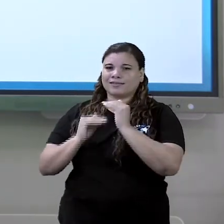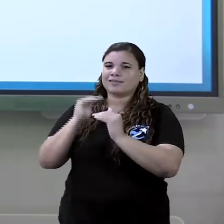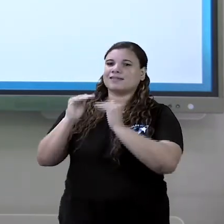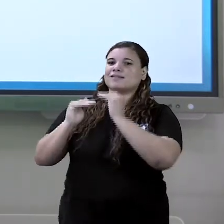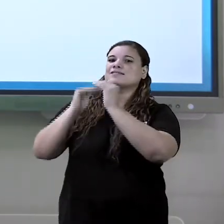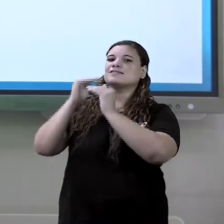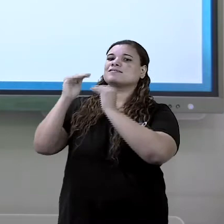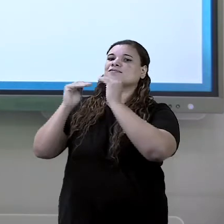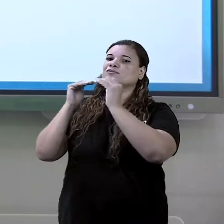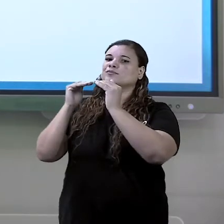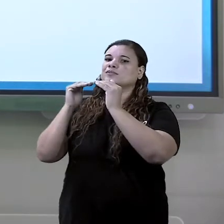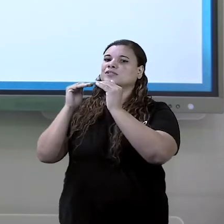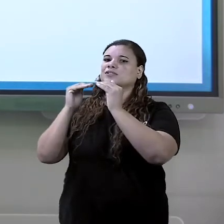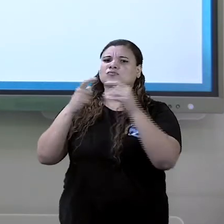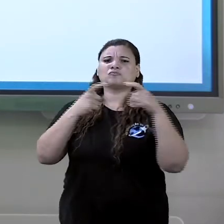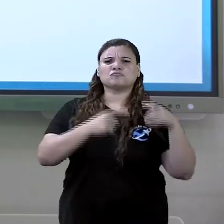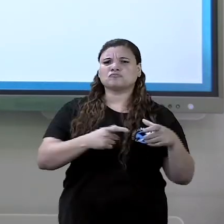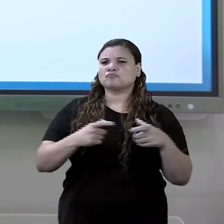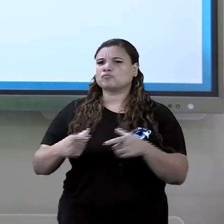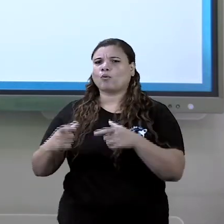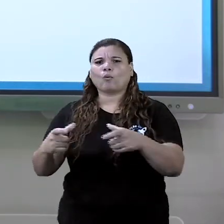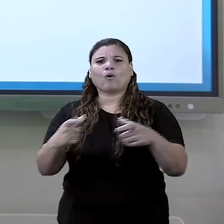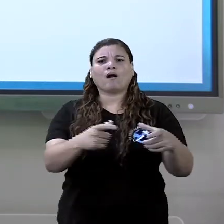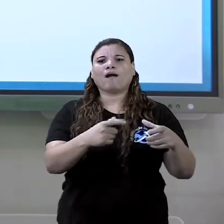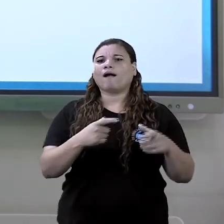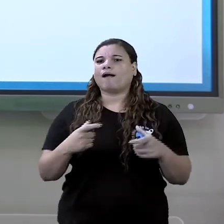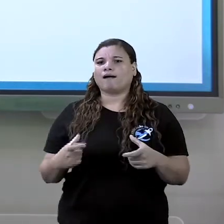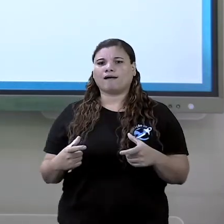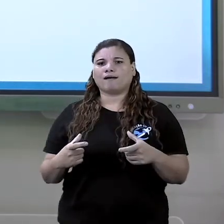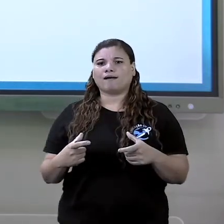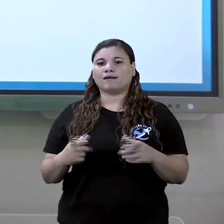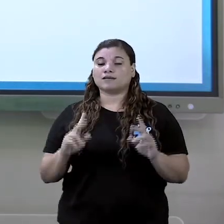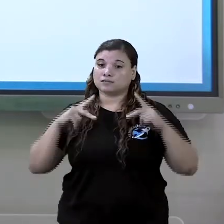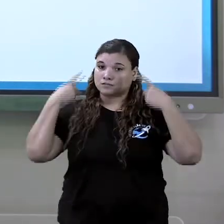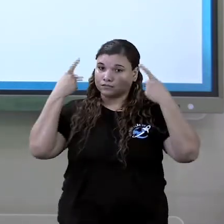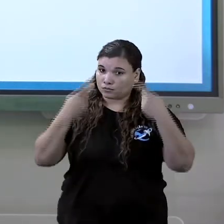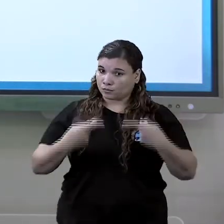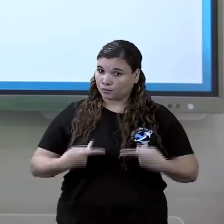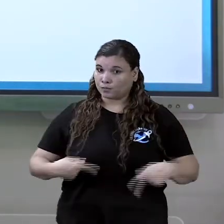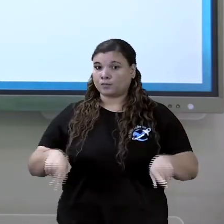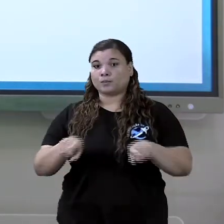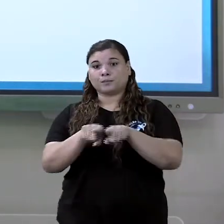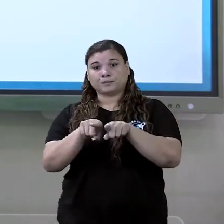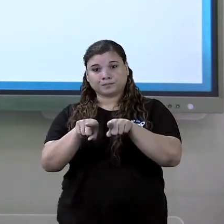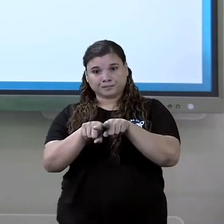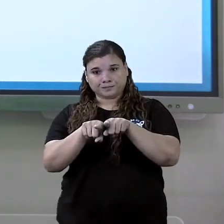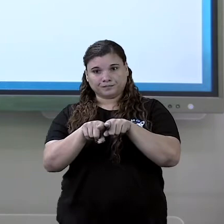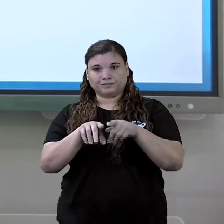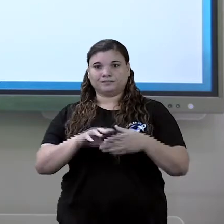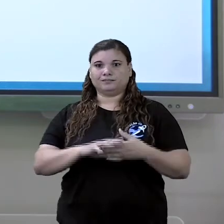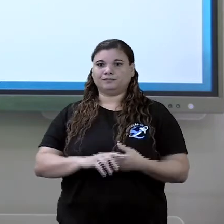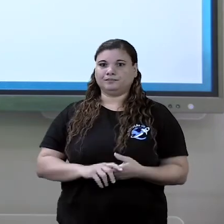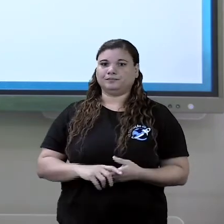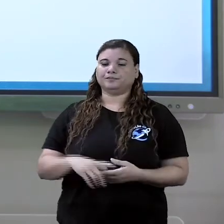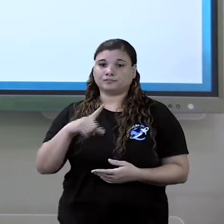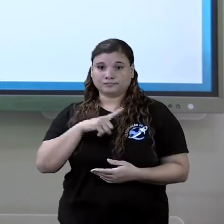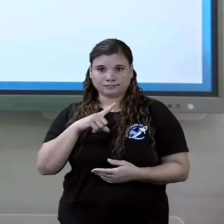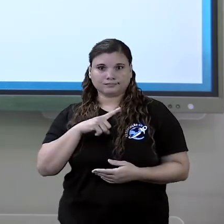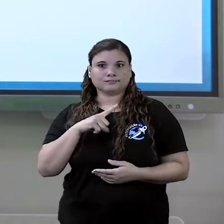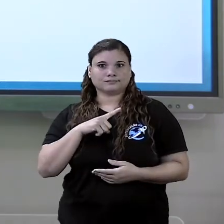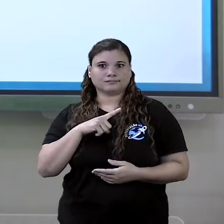do lugar onde as pessoas estavam inseridas. Prestem atenção, são